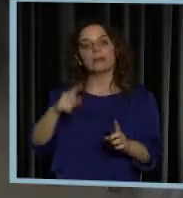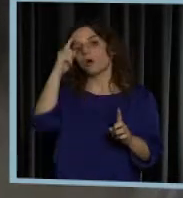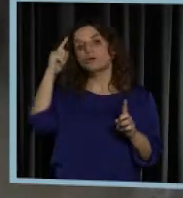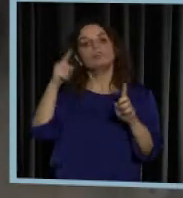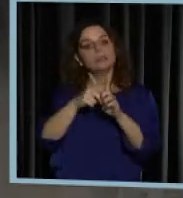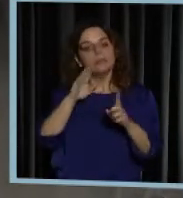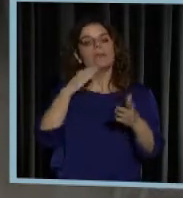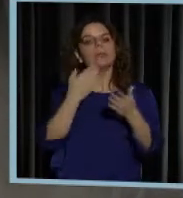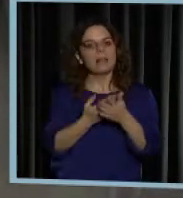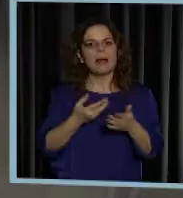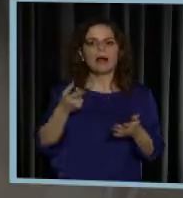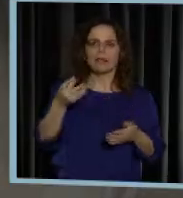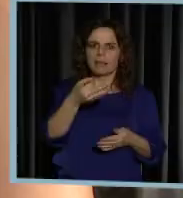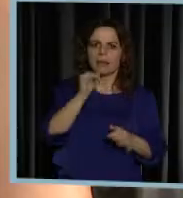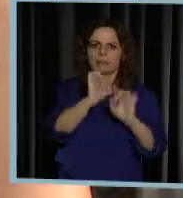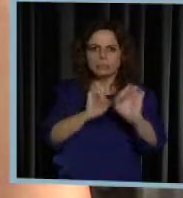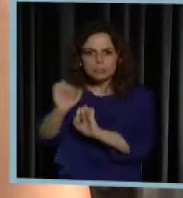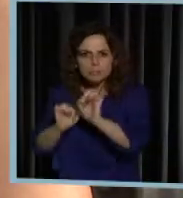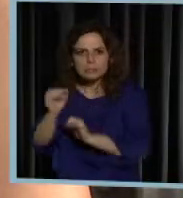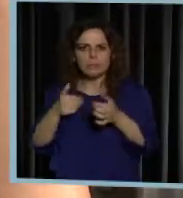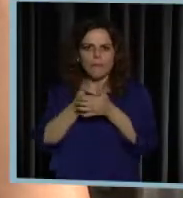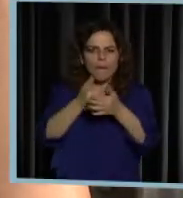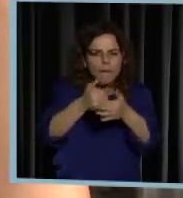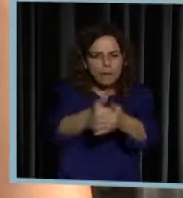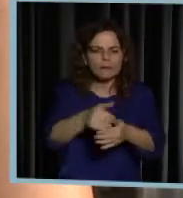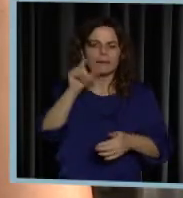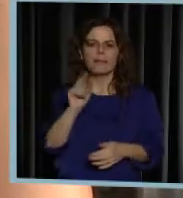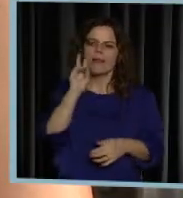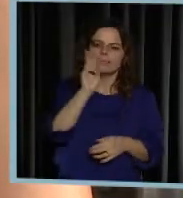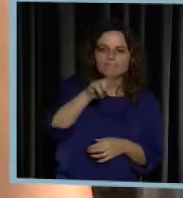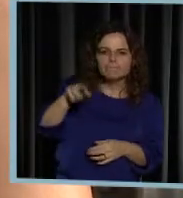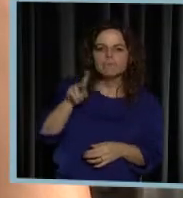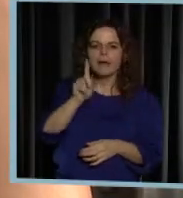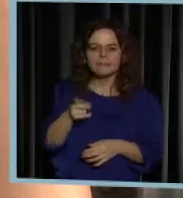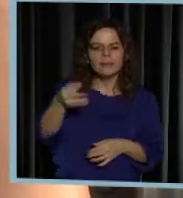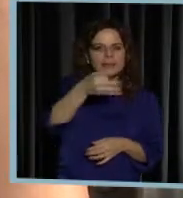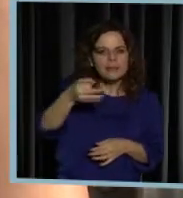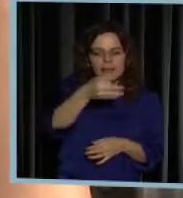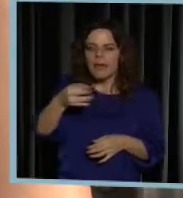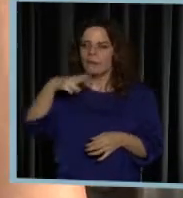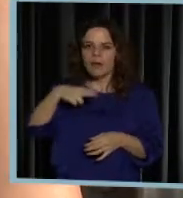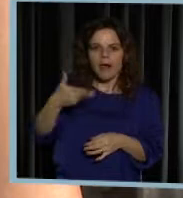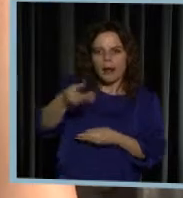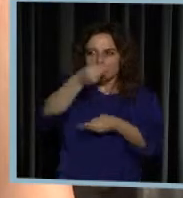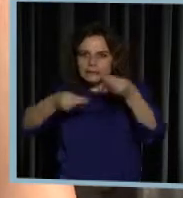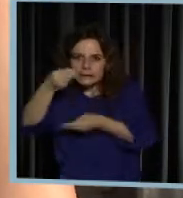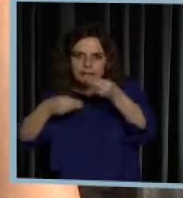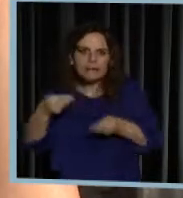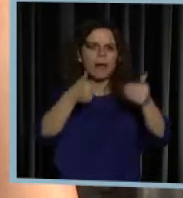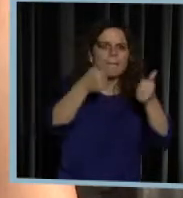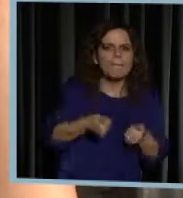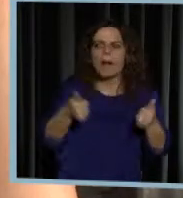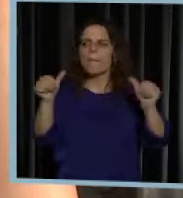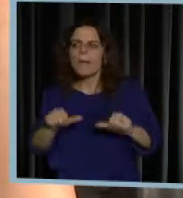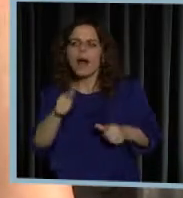esta seriação do dinheiro, poder verificar se o dinheiro que está em circulação no país está em